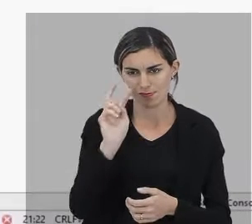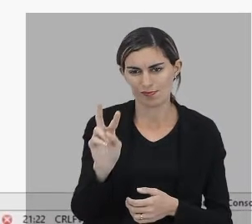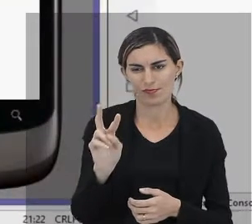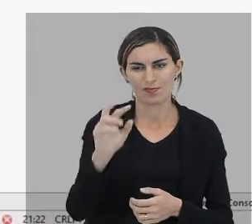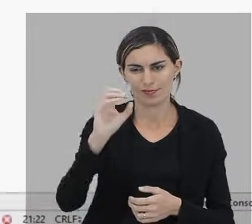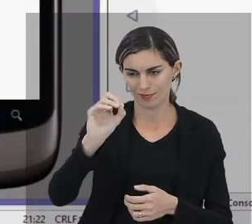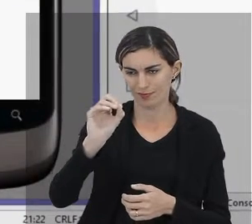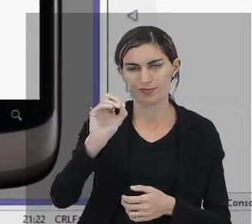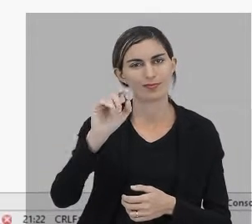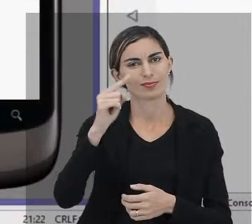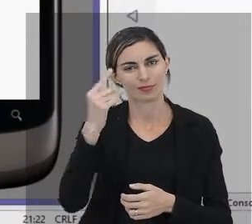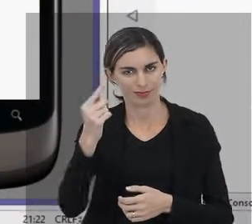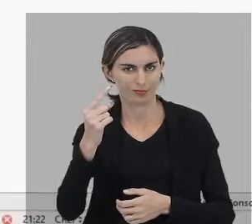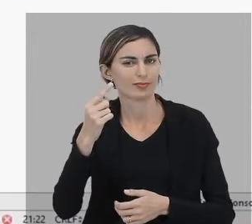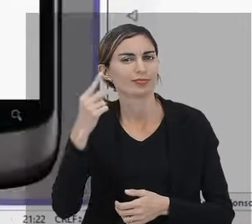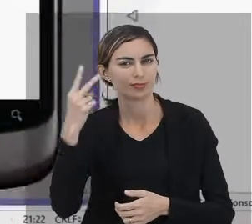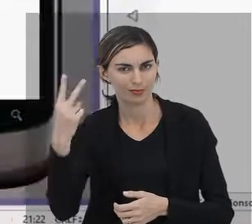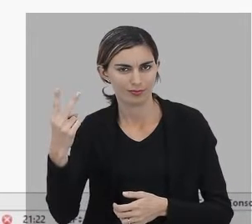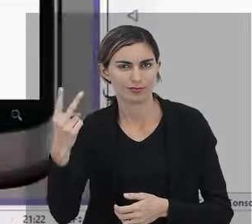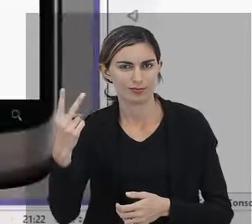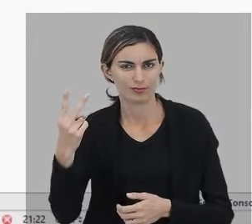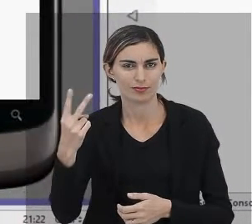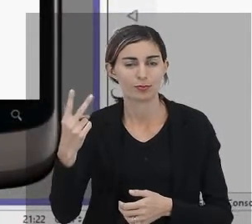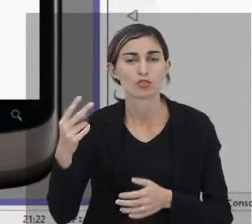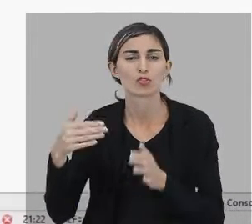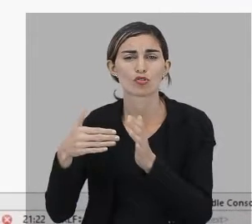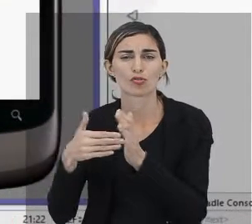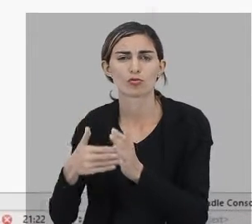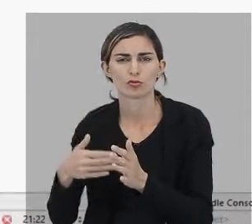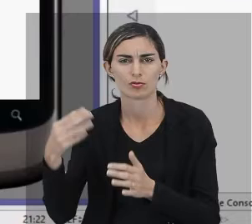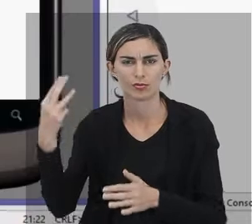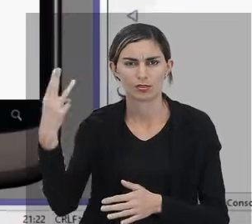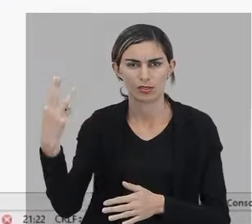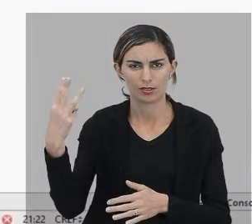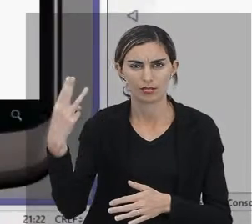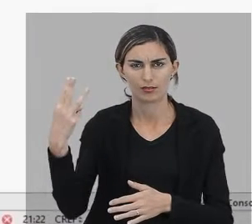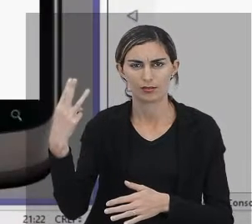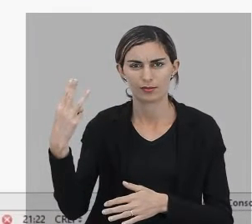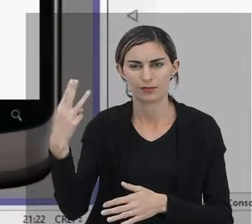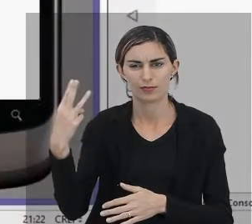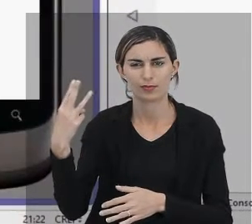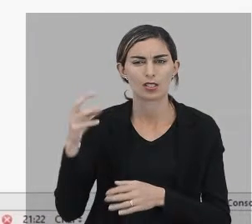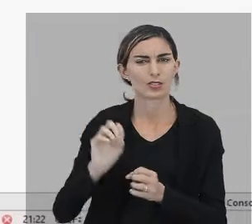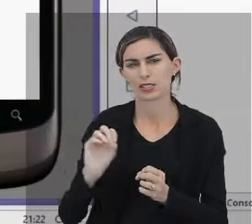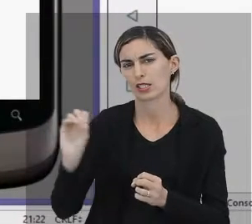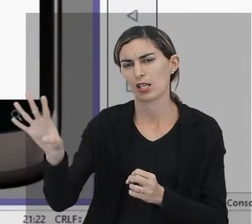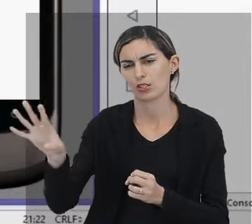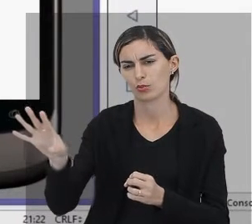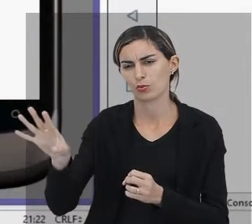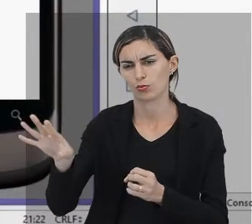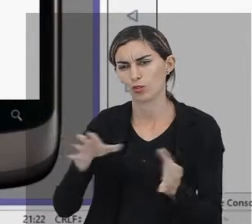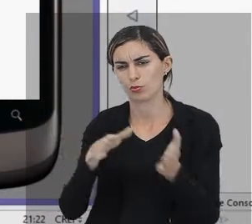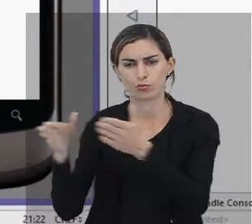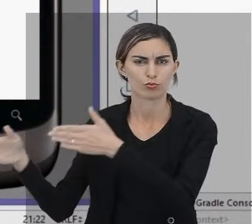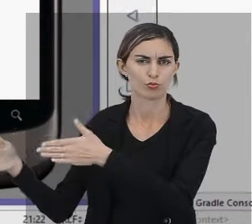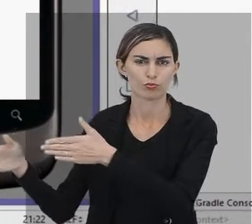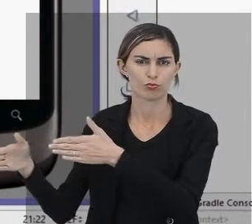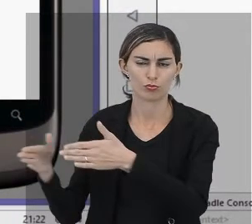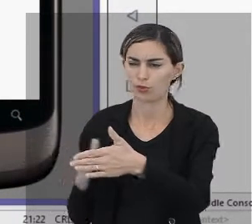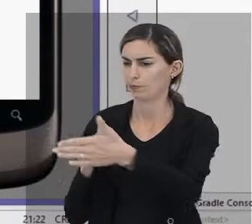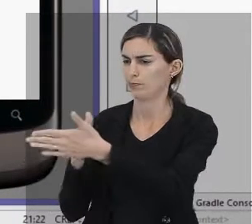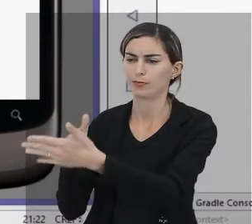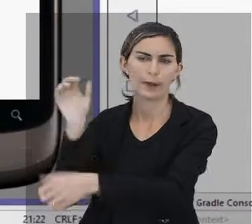Observe que ele fez 0, 1, 2 e quando chegou no 3, ele saiu do laço for,